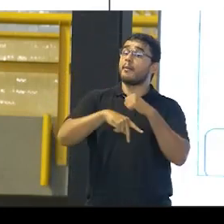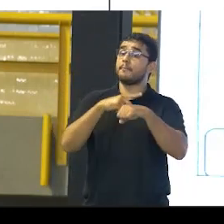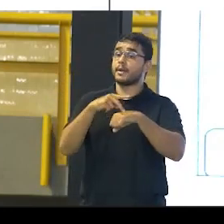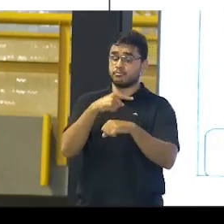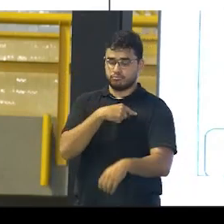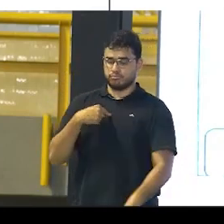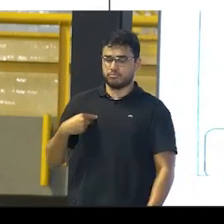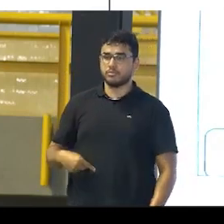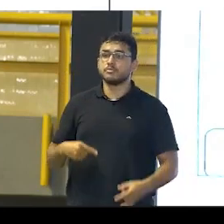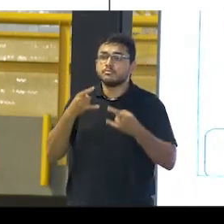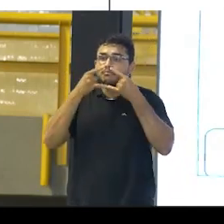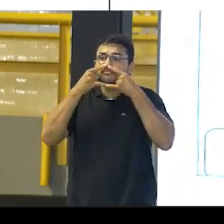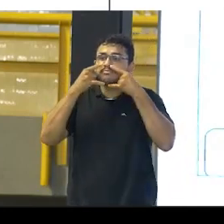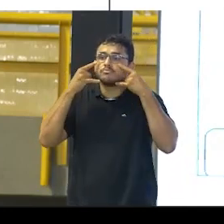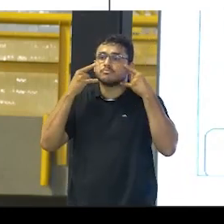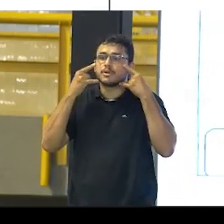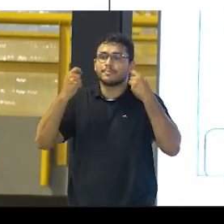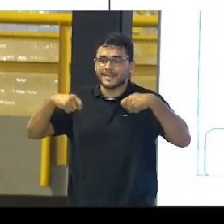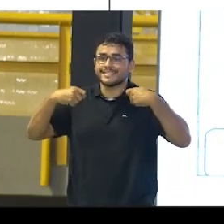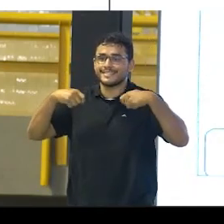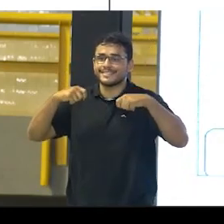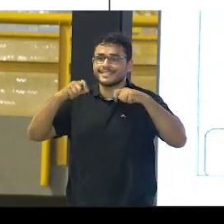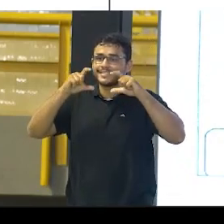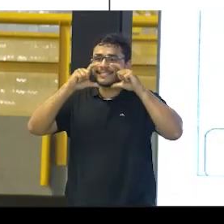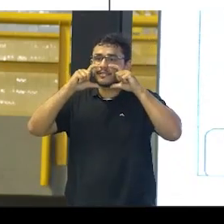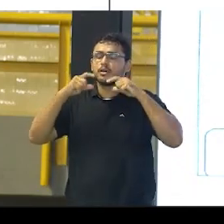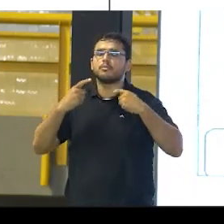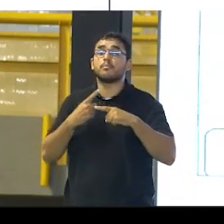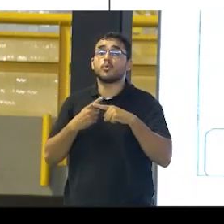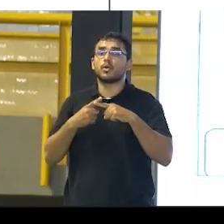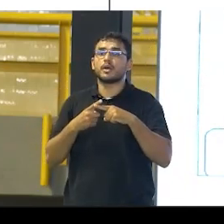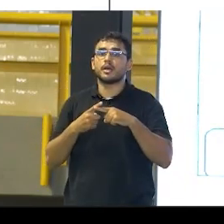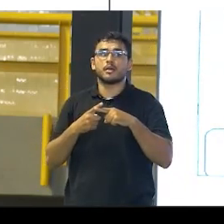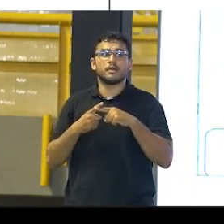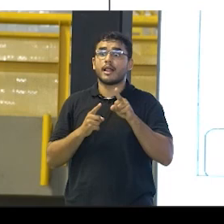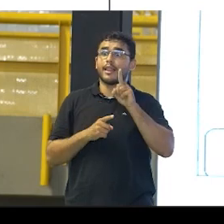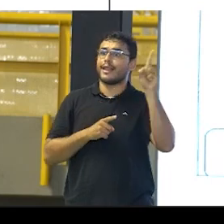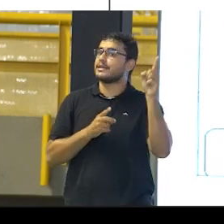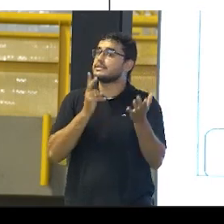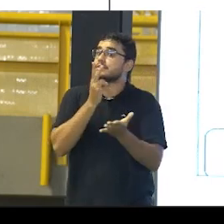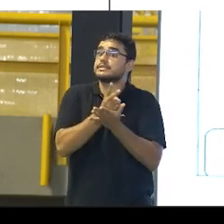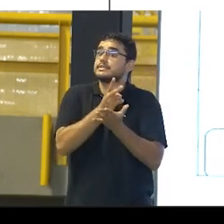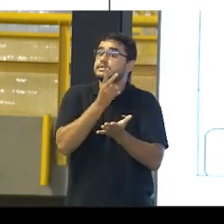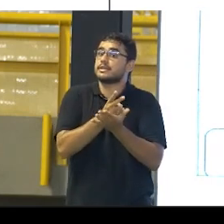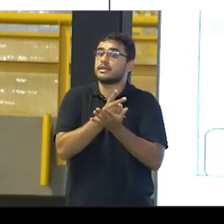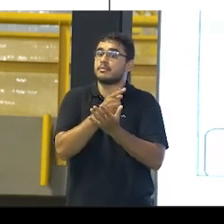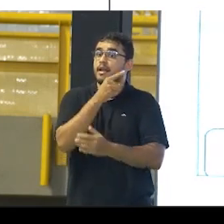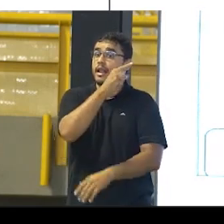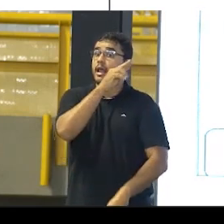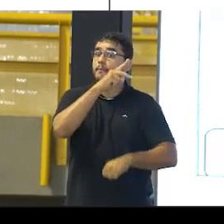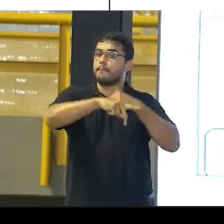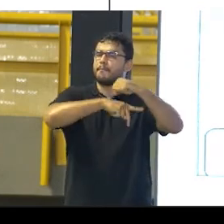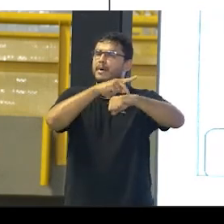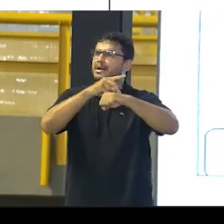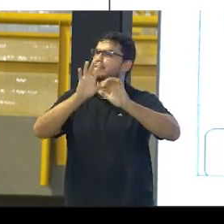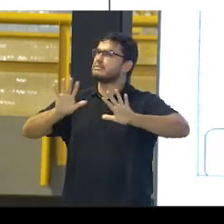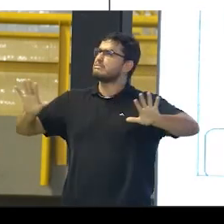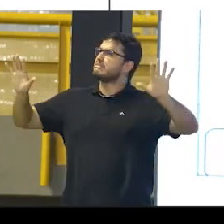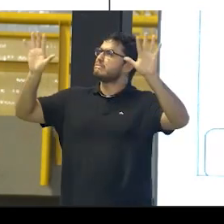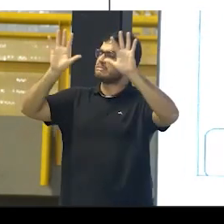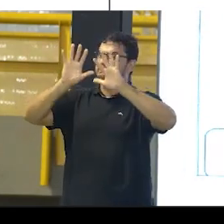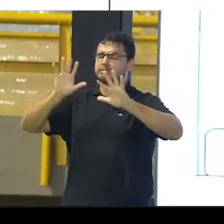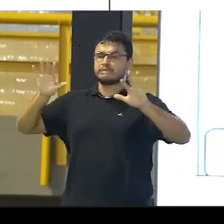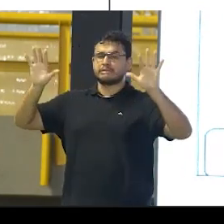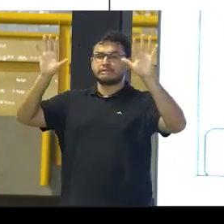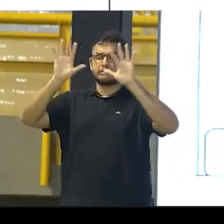da máscara, tá? Que agora durante o Covid passou a ser quase um item obrigatório para todo o planeta,